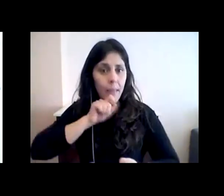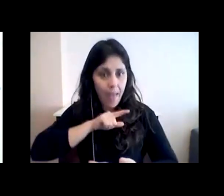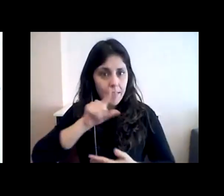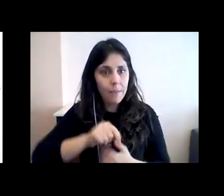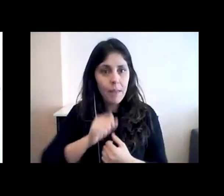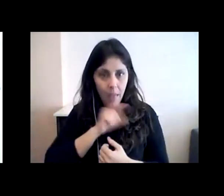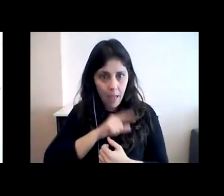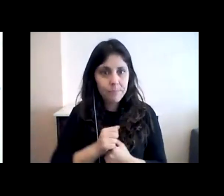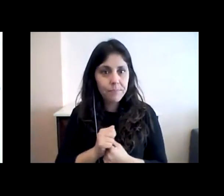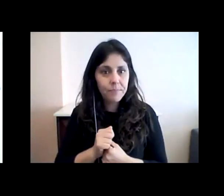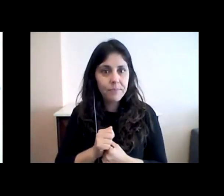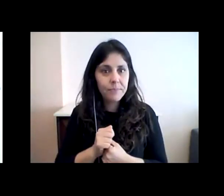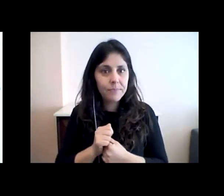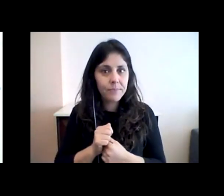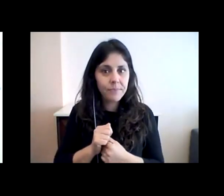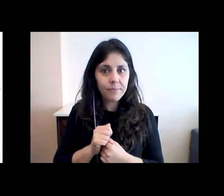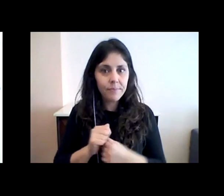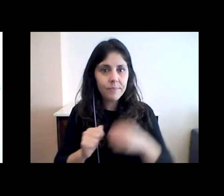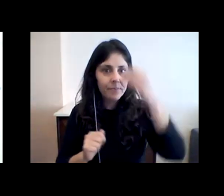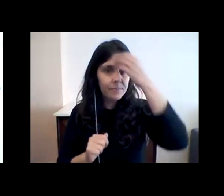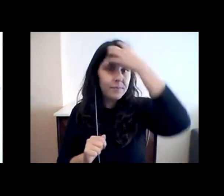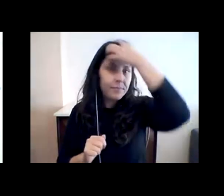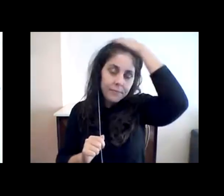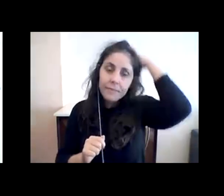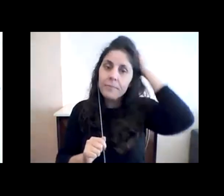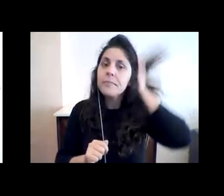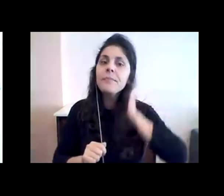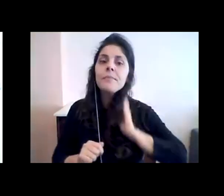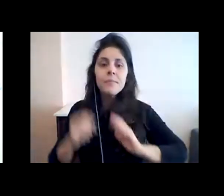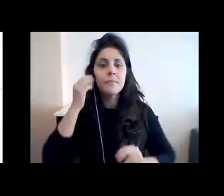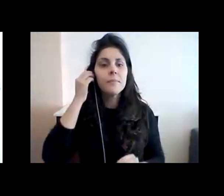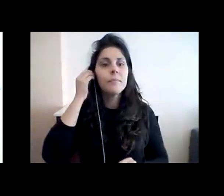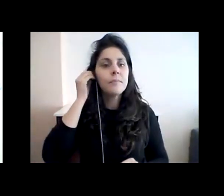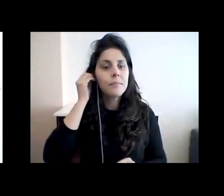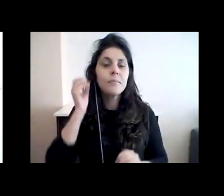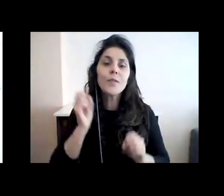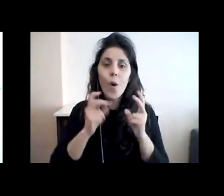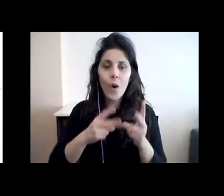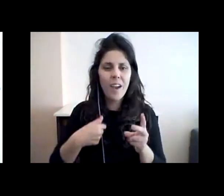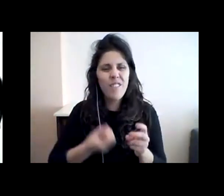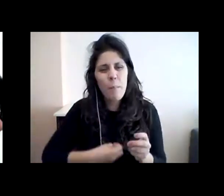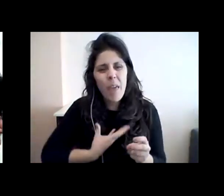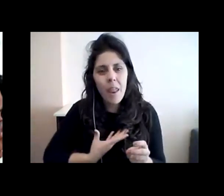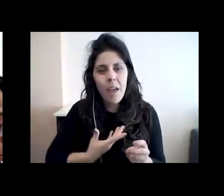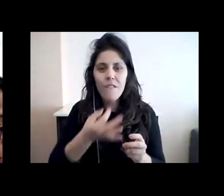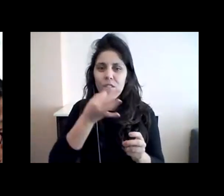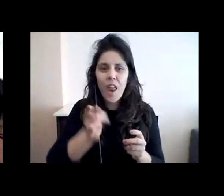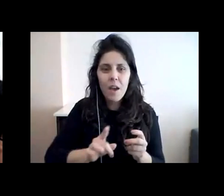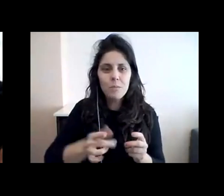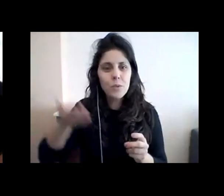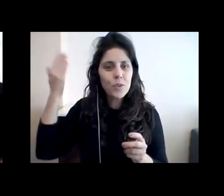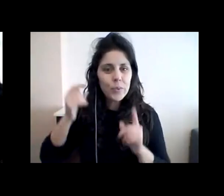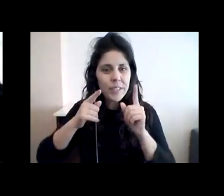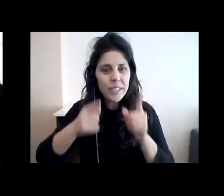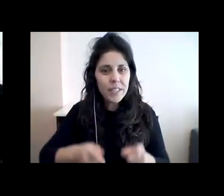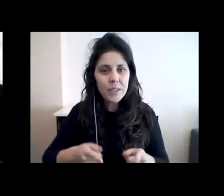Agora por correio eletrónico, pode ser. Por correio eletrónico, pode ser. Ok, então foi pena não termos falado disso no início